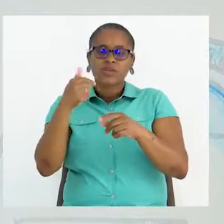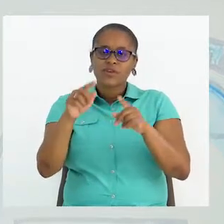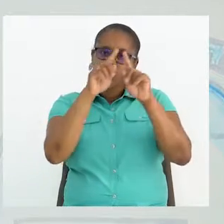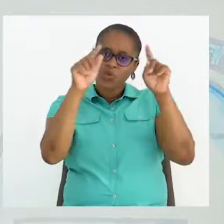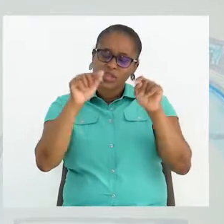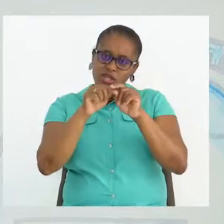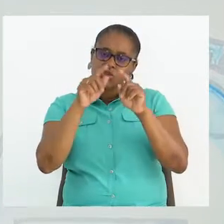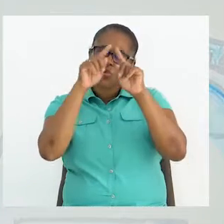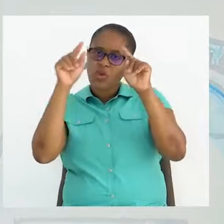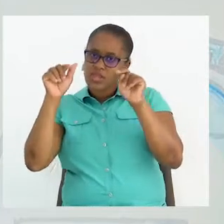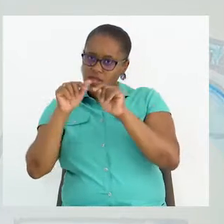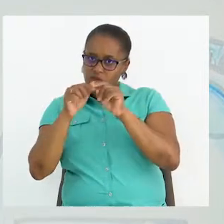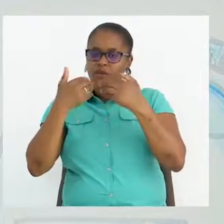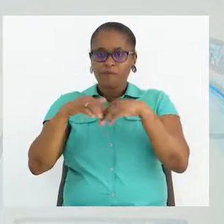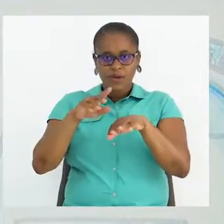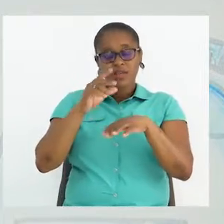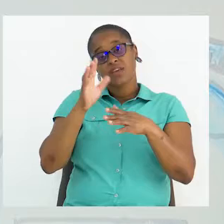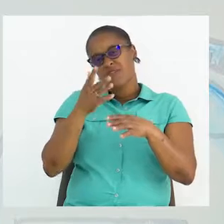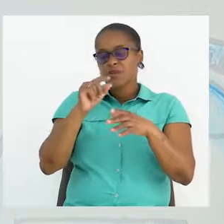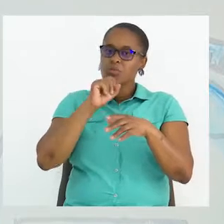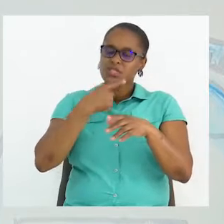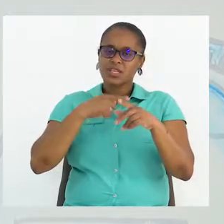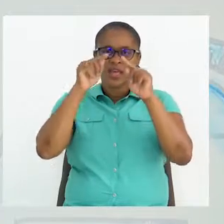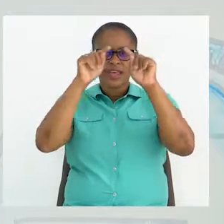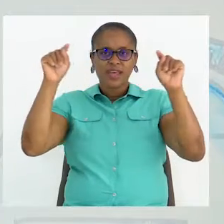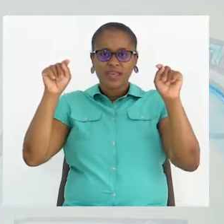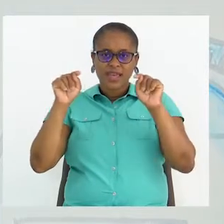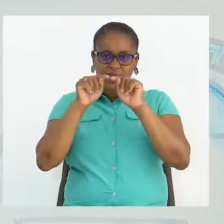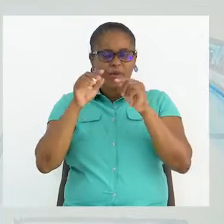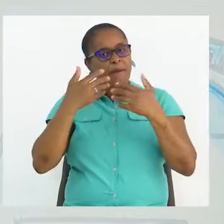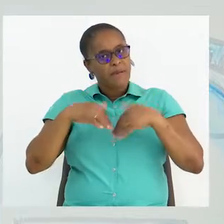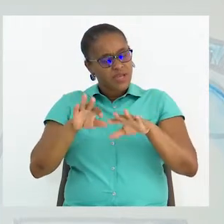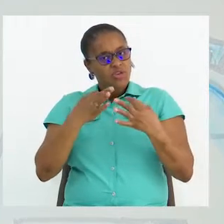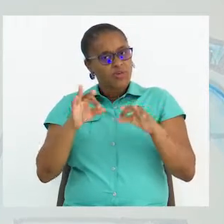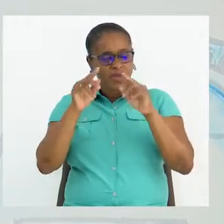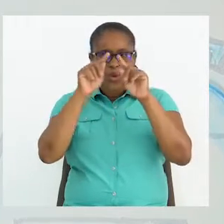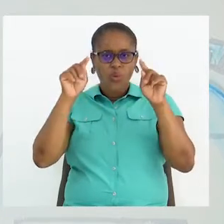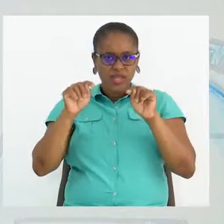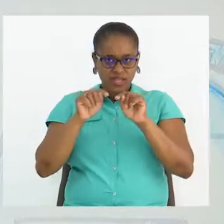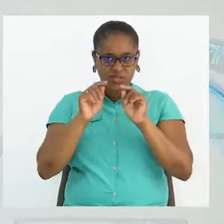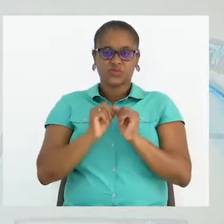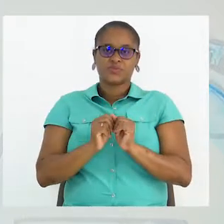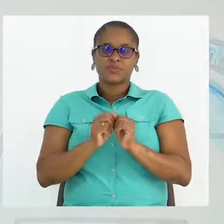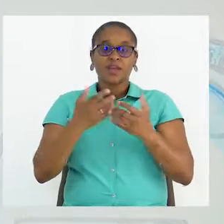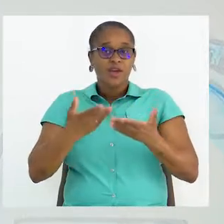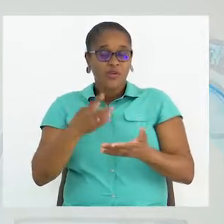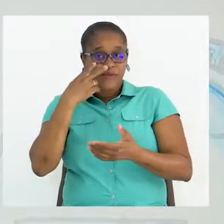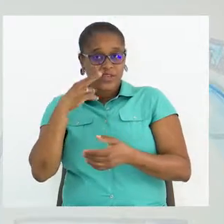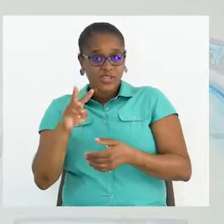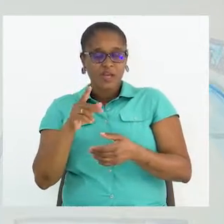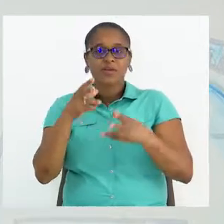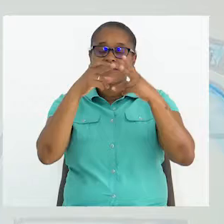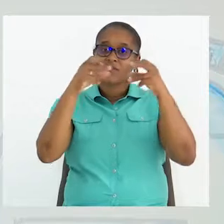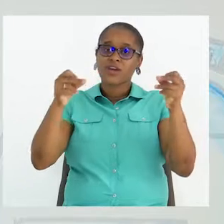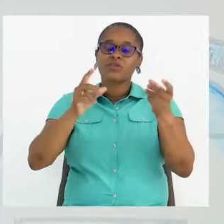quadradinho, quadradinho. Mas também às vezes pode ser retângulo, mas normalmente são quadradinhos. Agora vejamos a